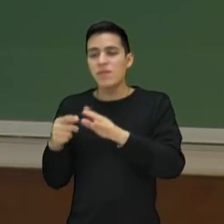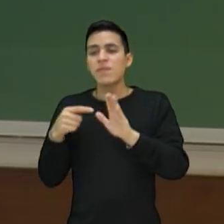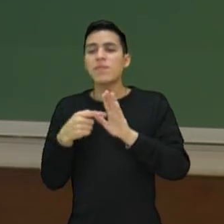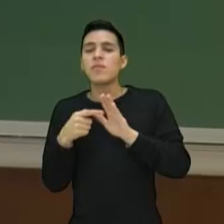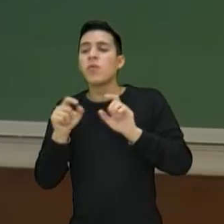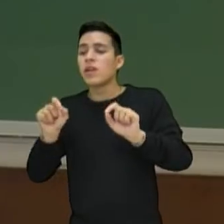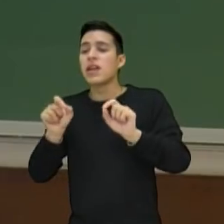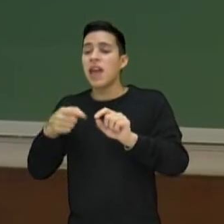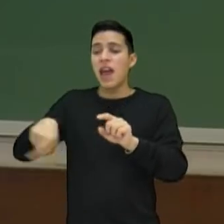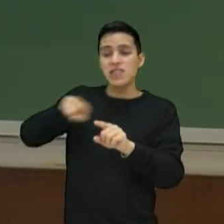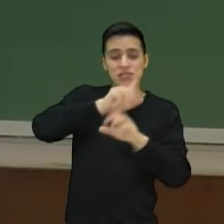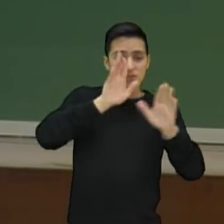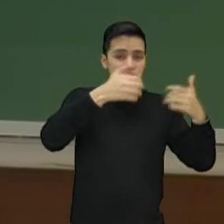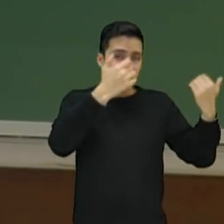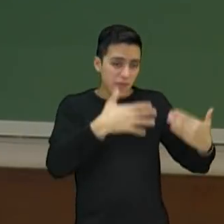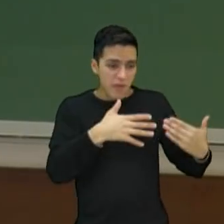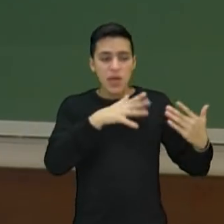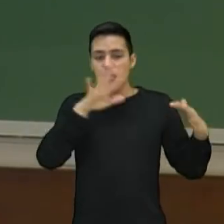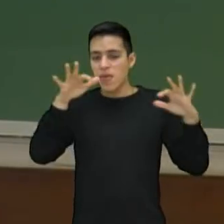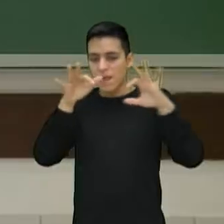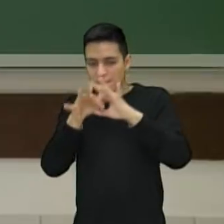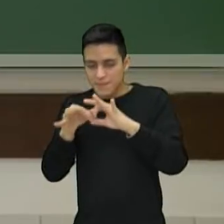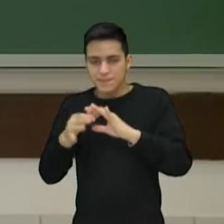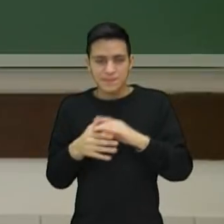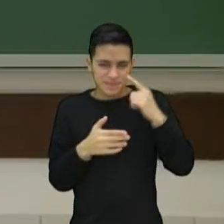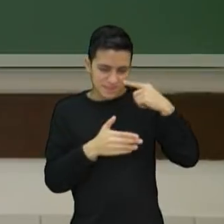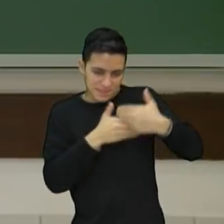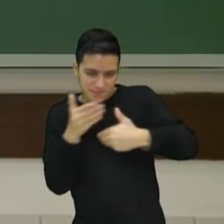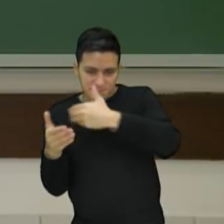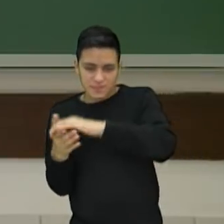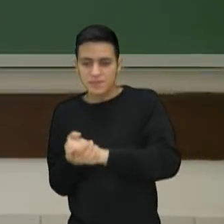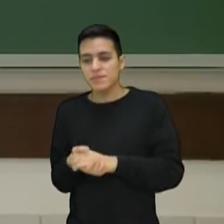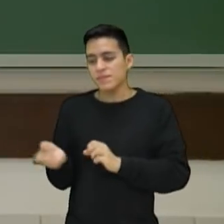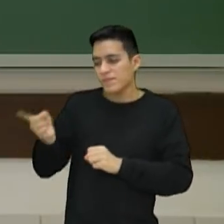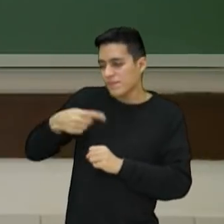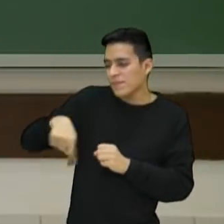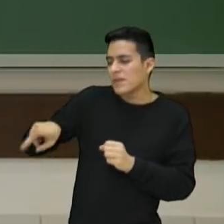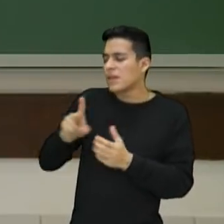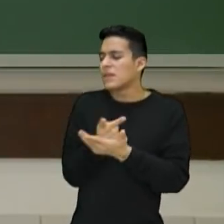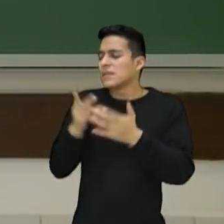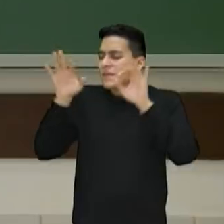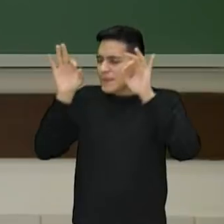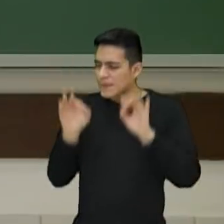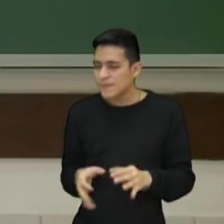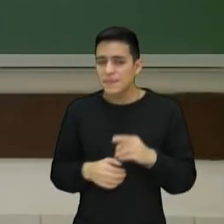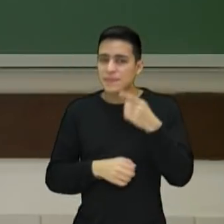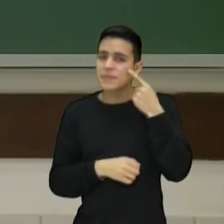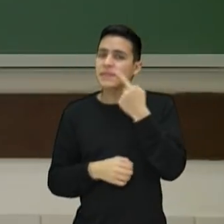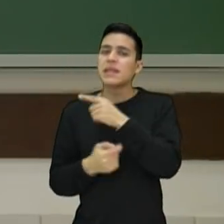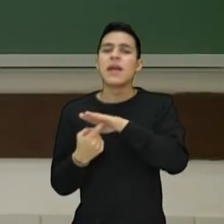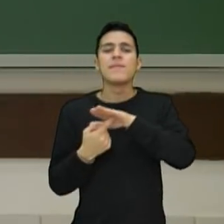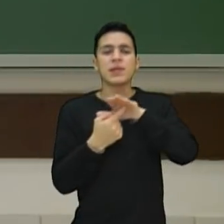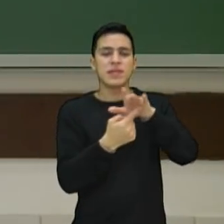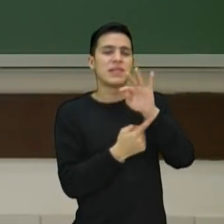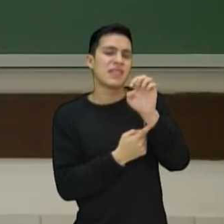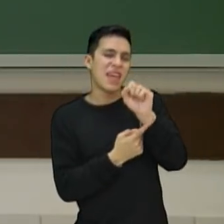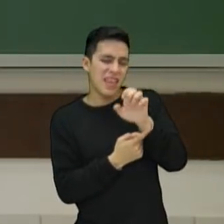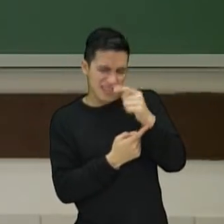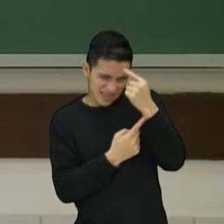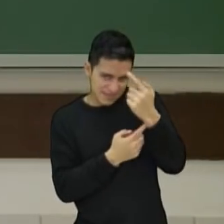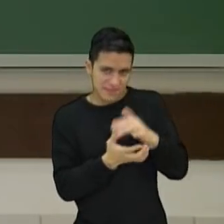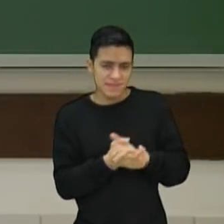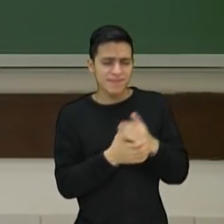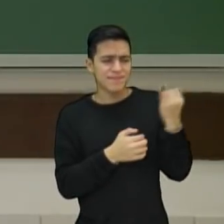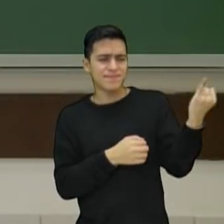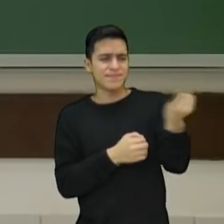dito. Olha a progressão aí, né? Para se realizar plenamente. Então, aqui está a tese, ele apresenta, inclusive ela é tão importante